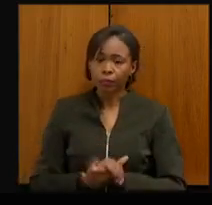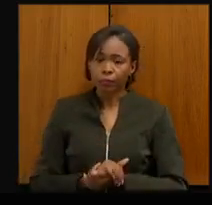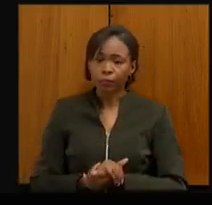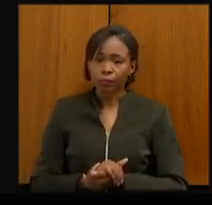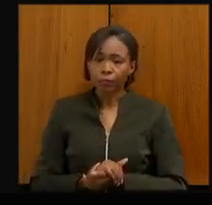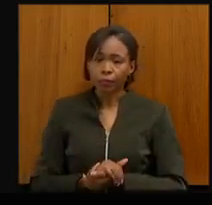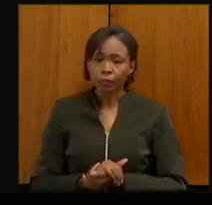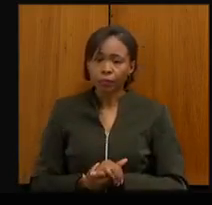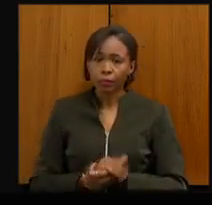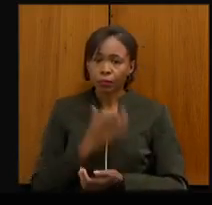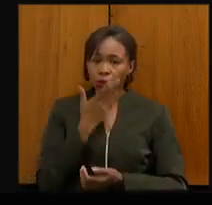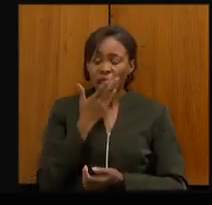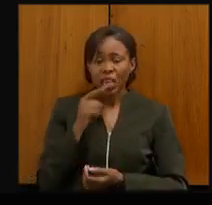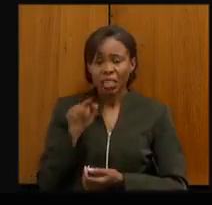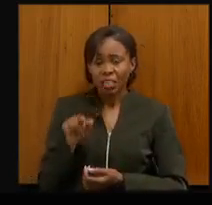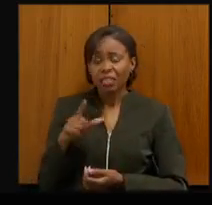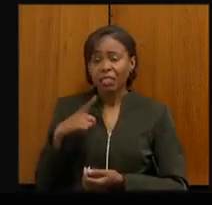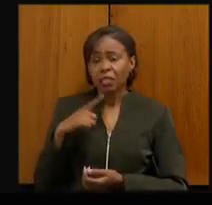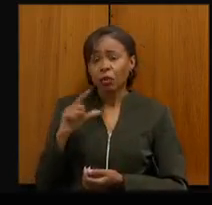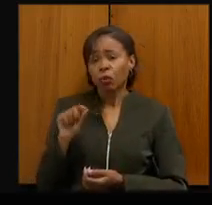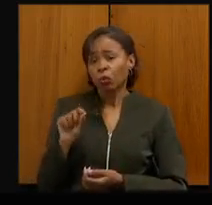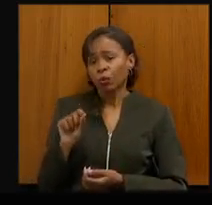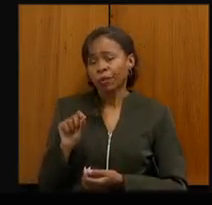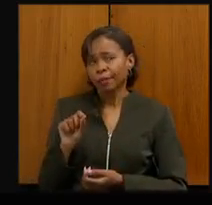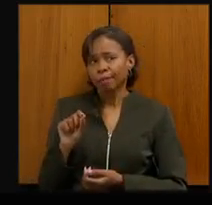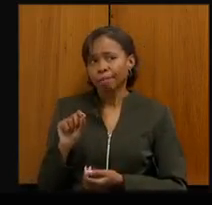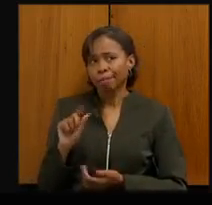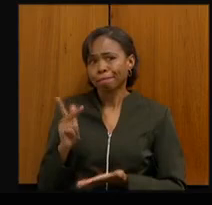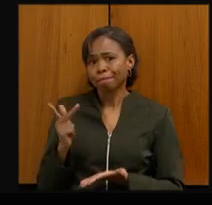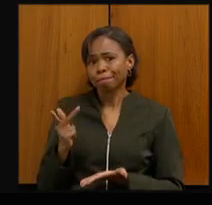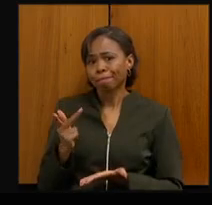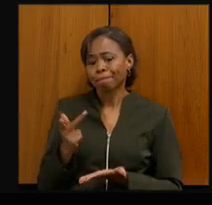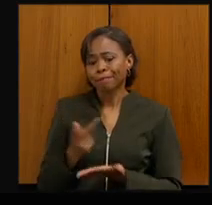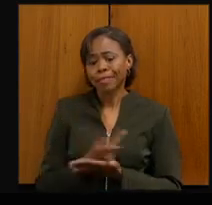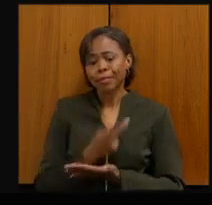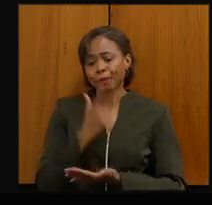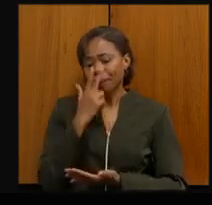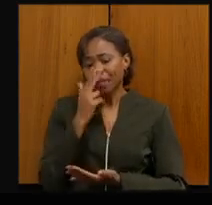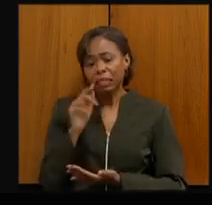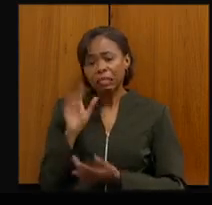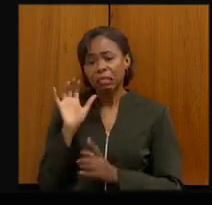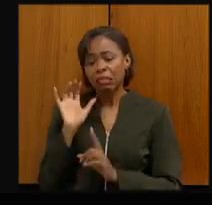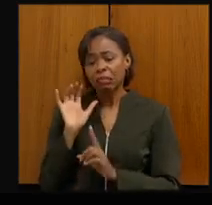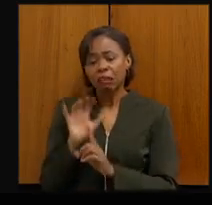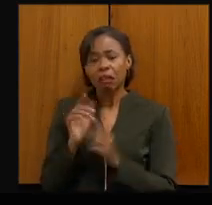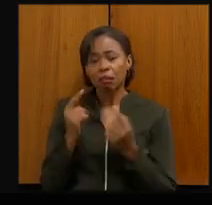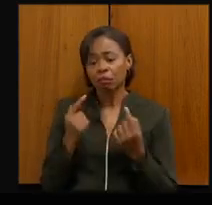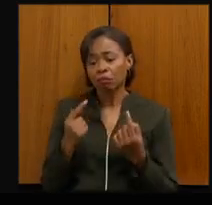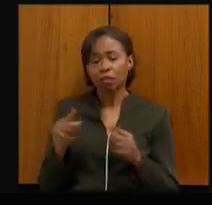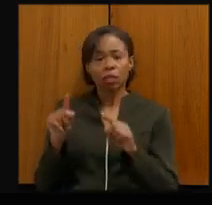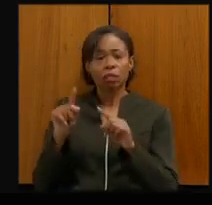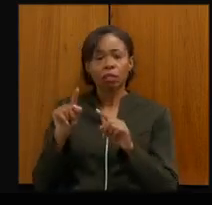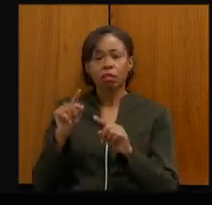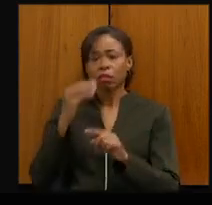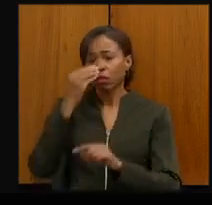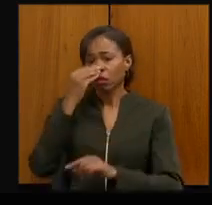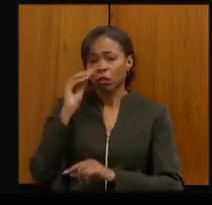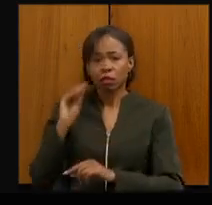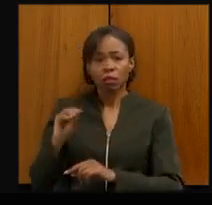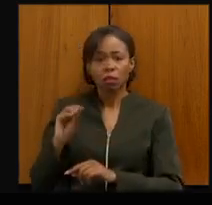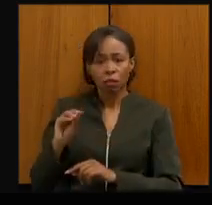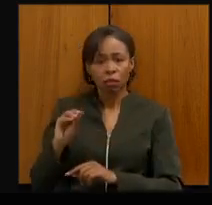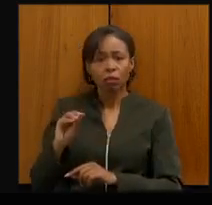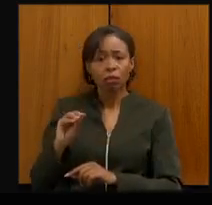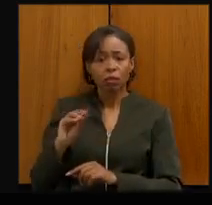são tratados de uma forma é como se fossem ninguém nem com você além de ser o